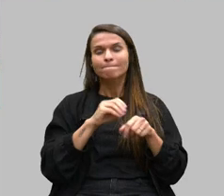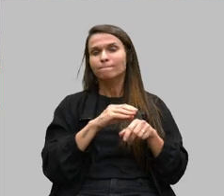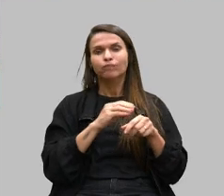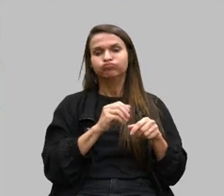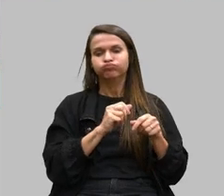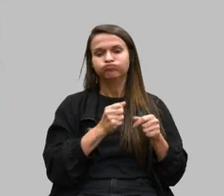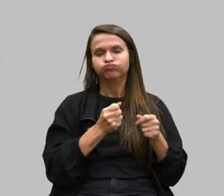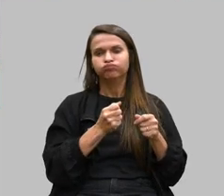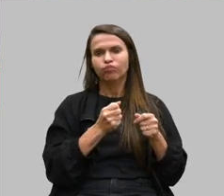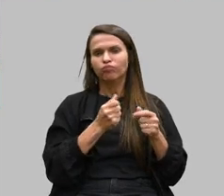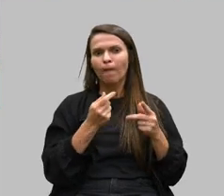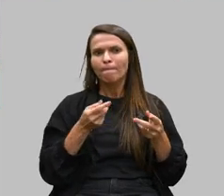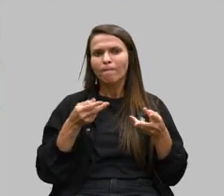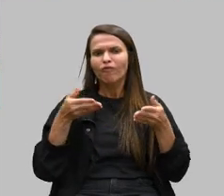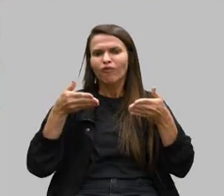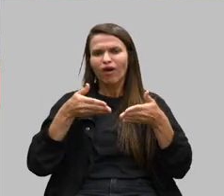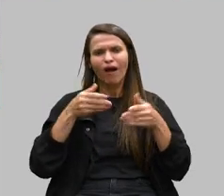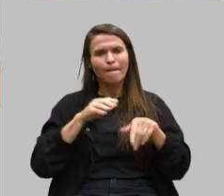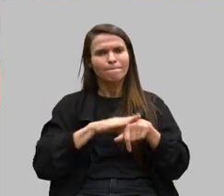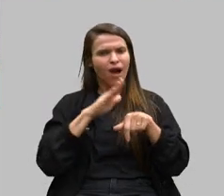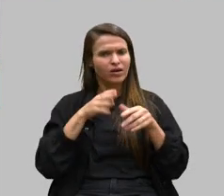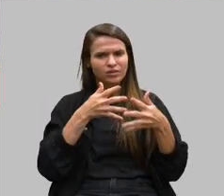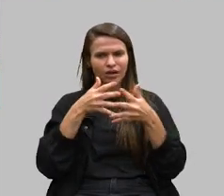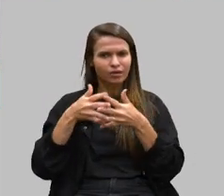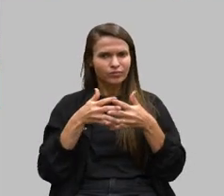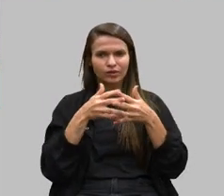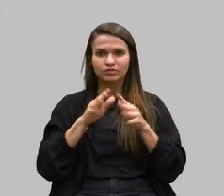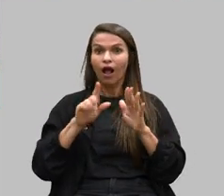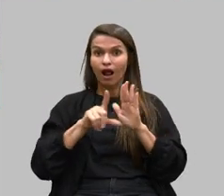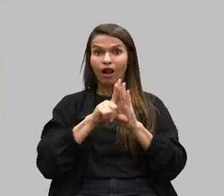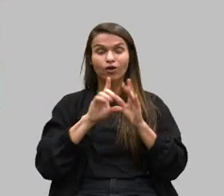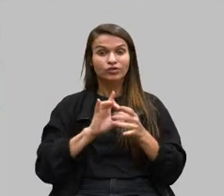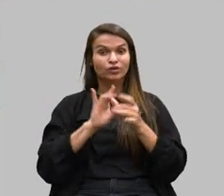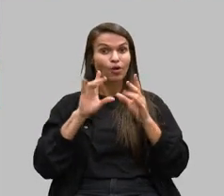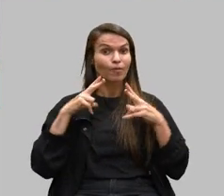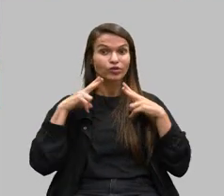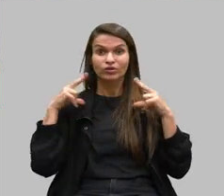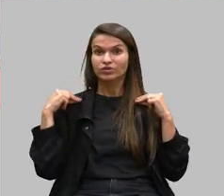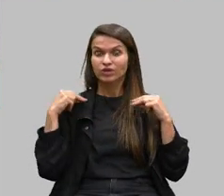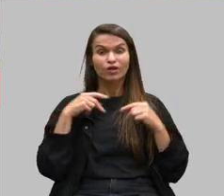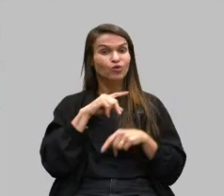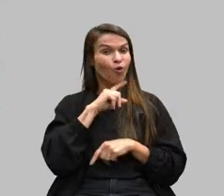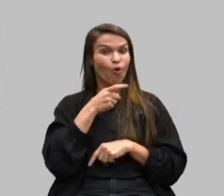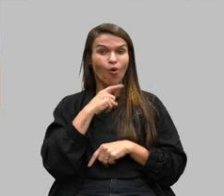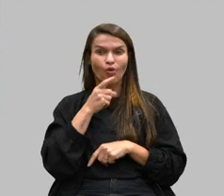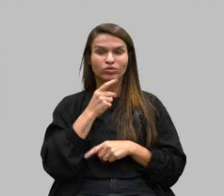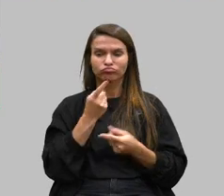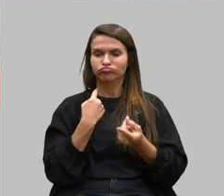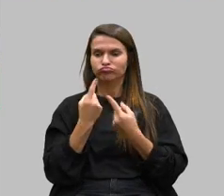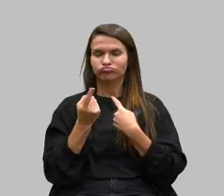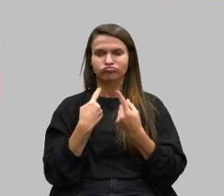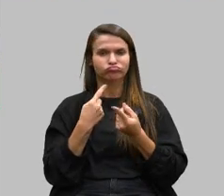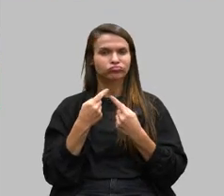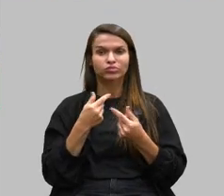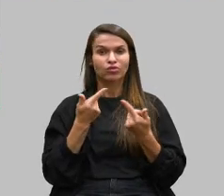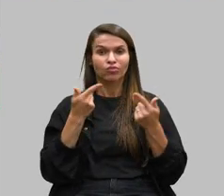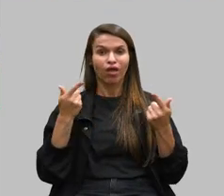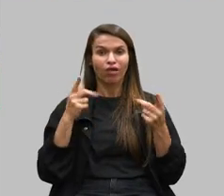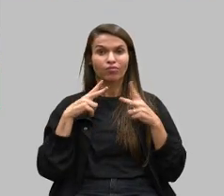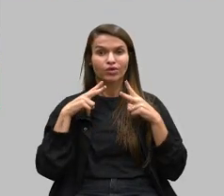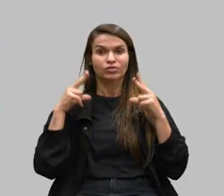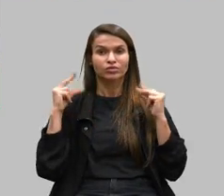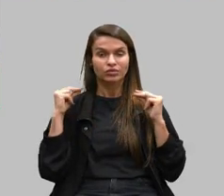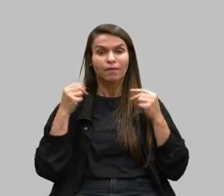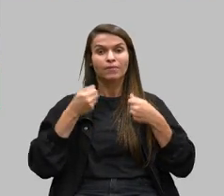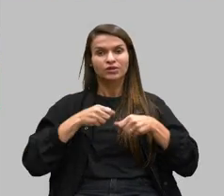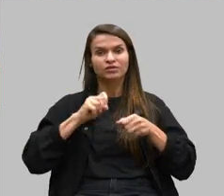motorista a lei modernizou do camão camão do motorista ele não consegue fazer jornadas E nós nem temos motorista quer dizer temos